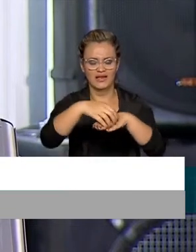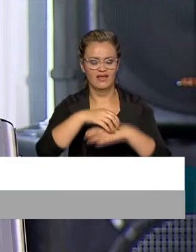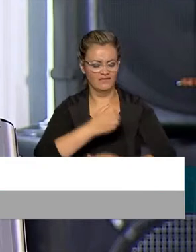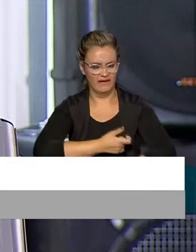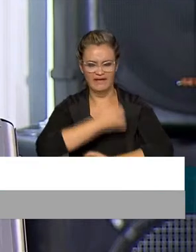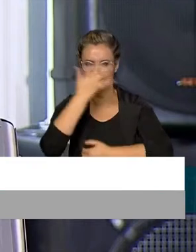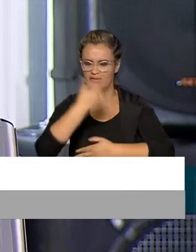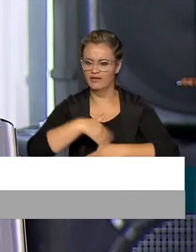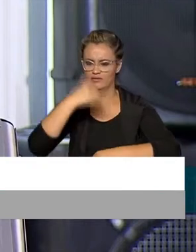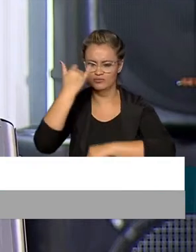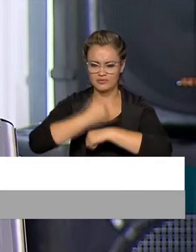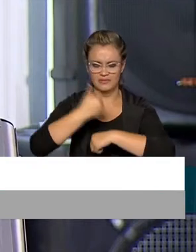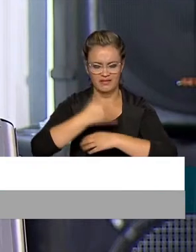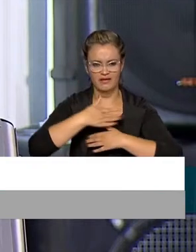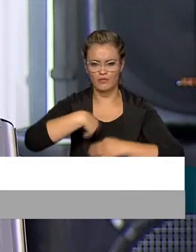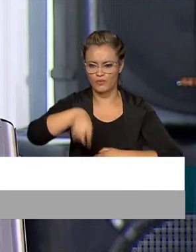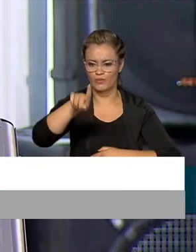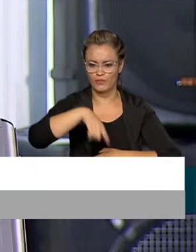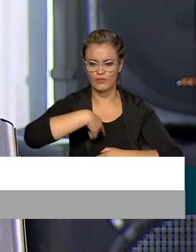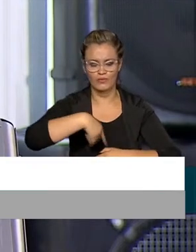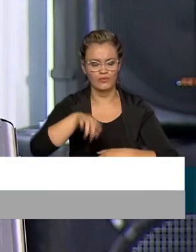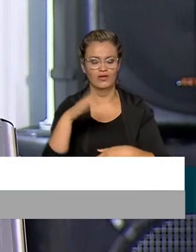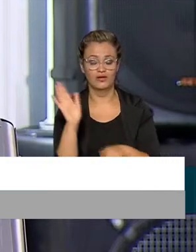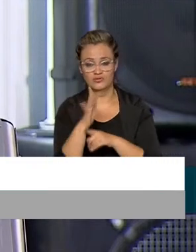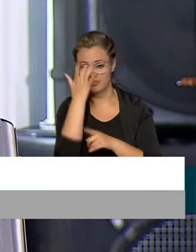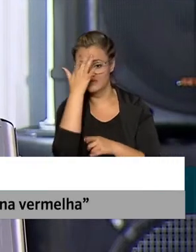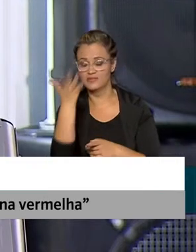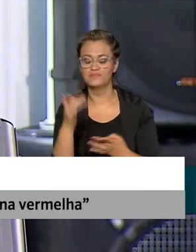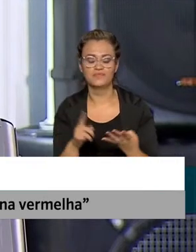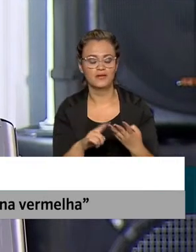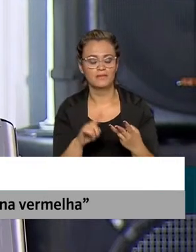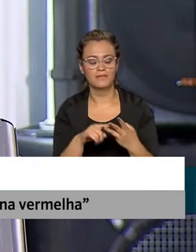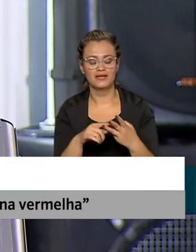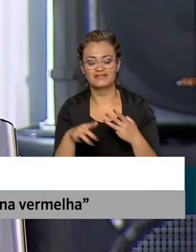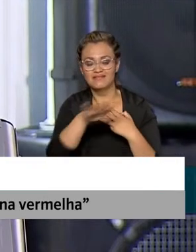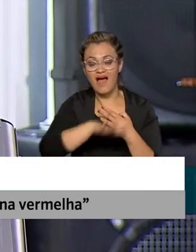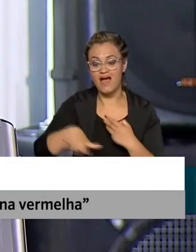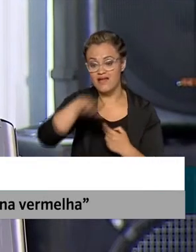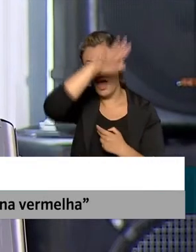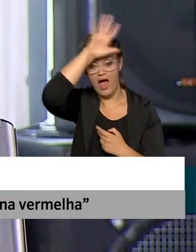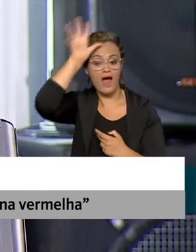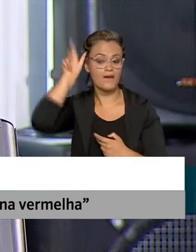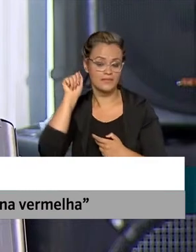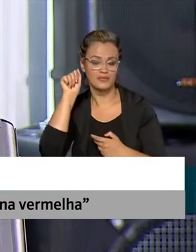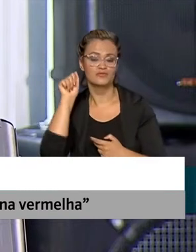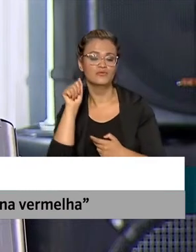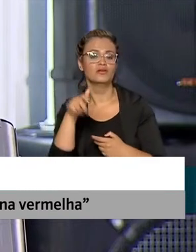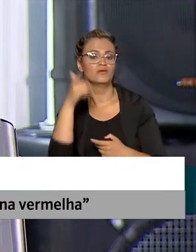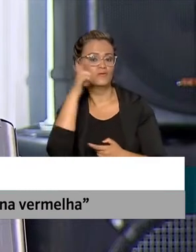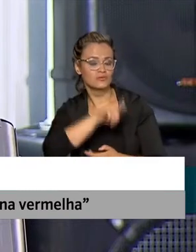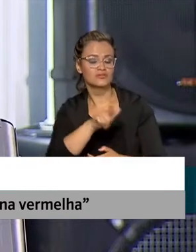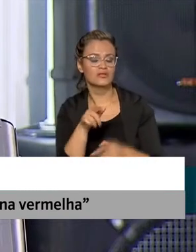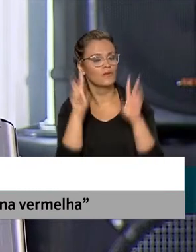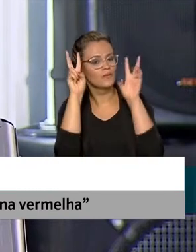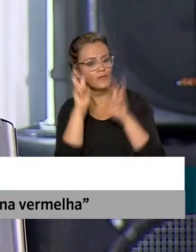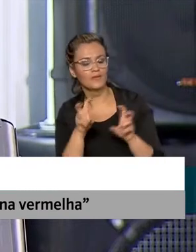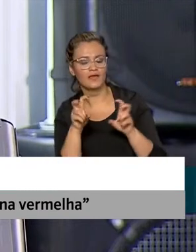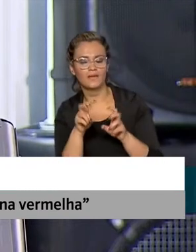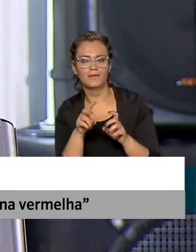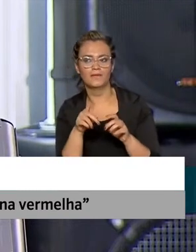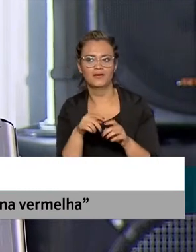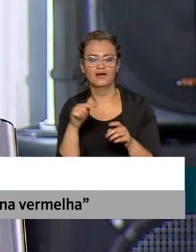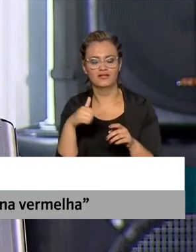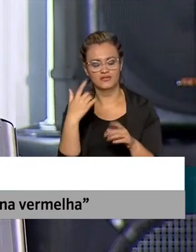ambiental, as discussões a respeito da conservação do bioma Amazônia voltaram à temática nacional e